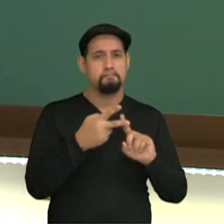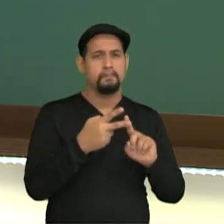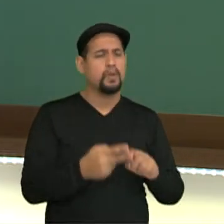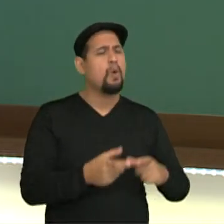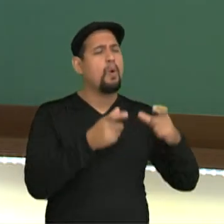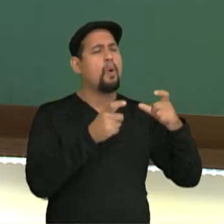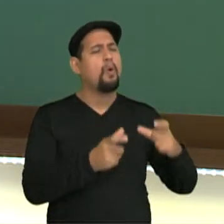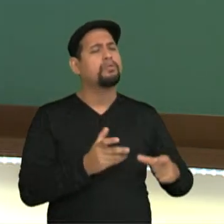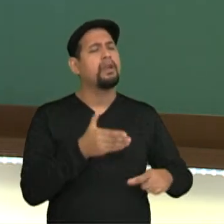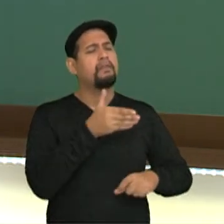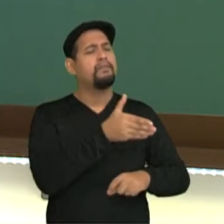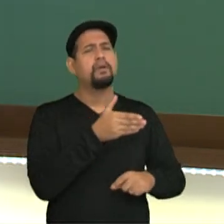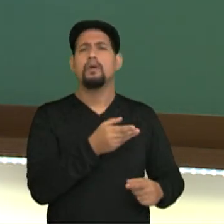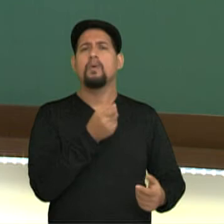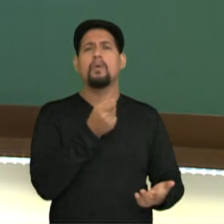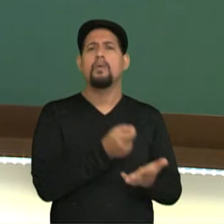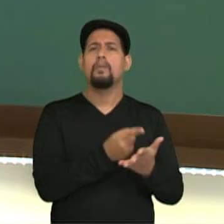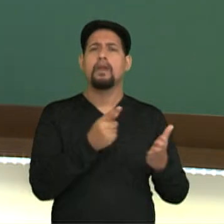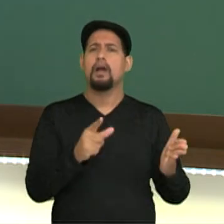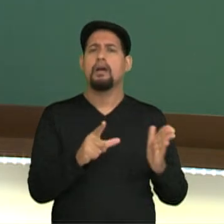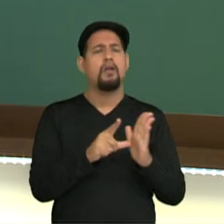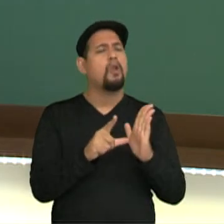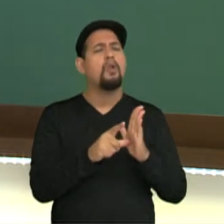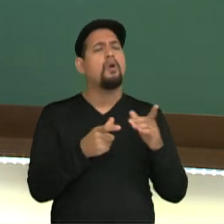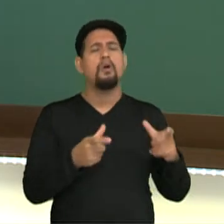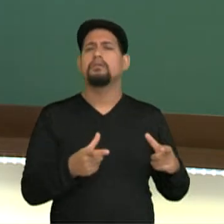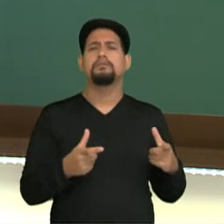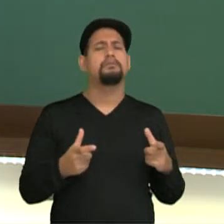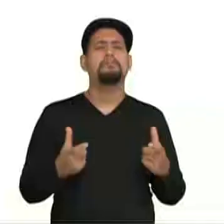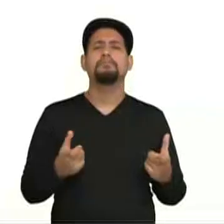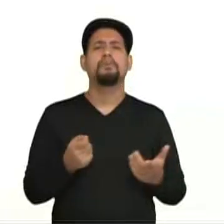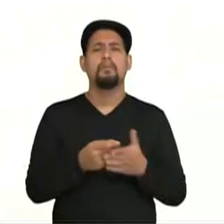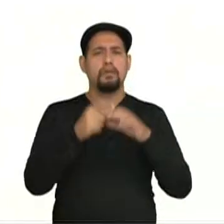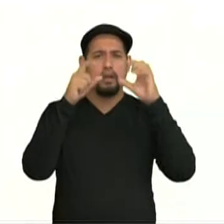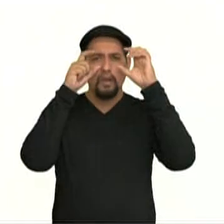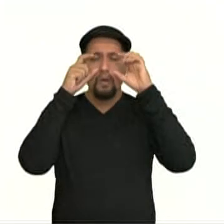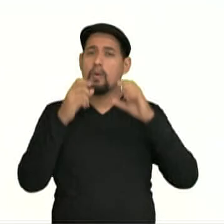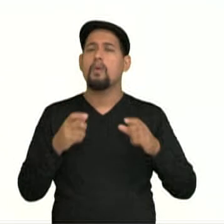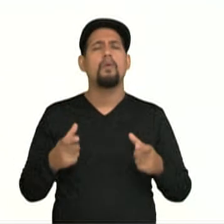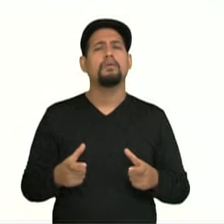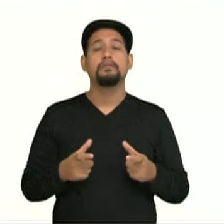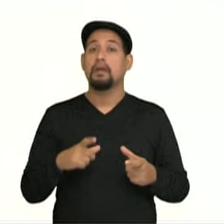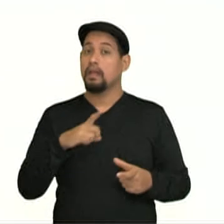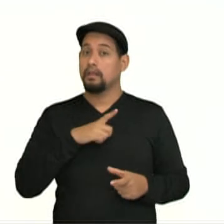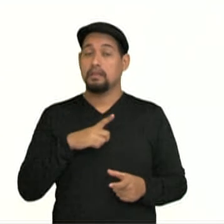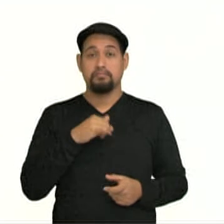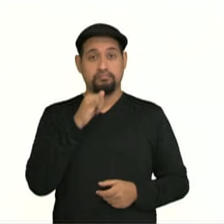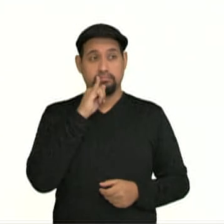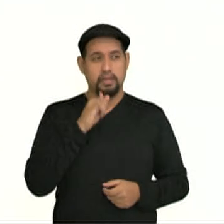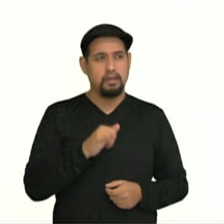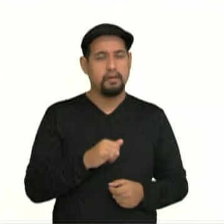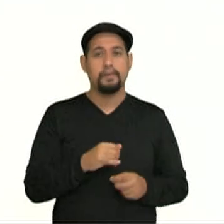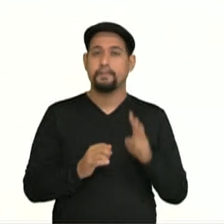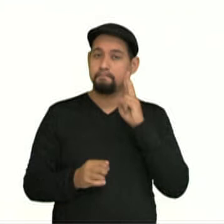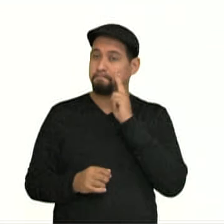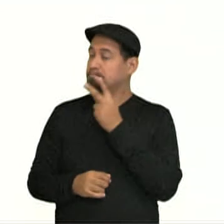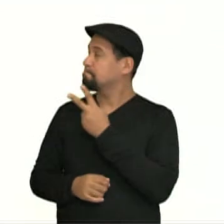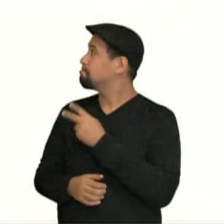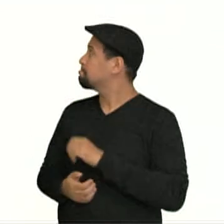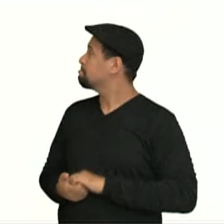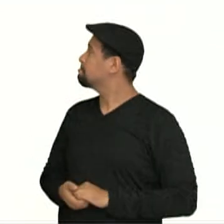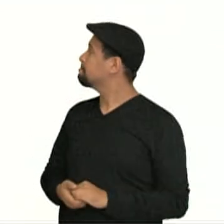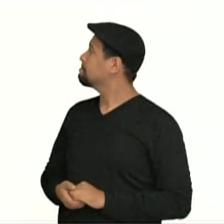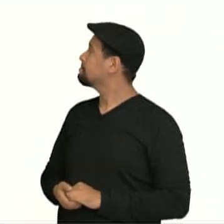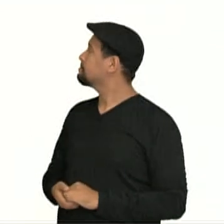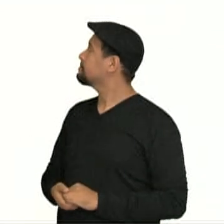ela foi para poder fazer a aquisição dos mesmos? Então, nós temos, why did mom have to buy some new glasses? Because